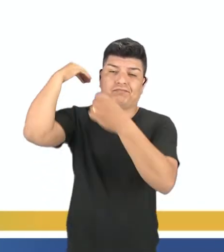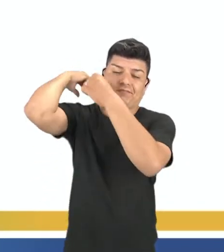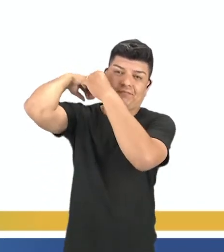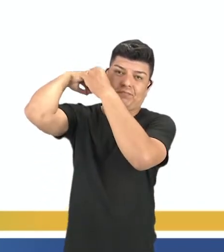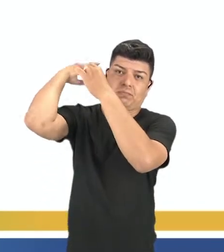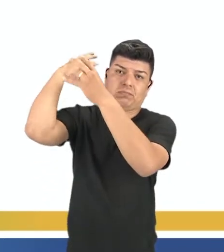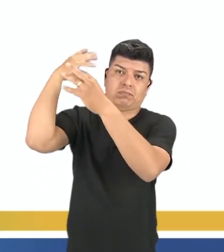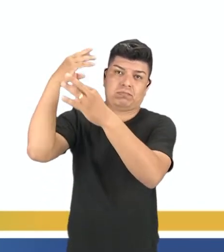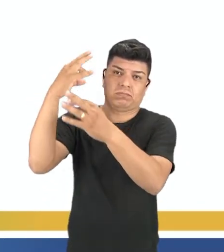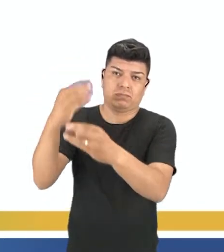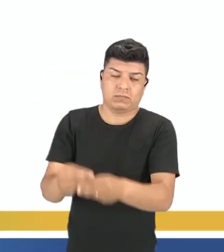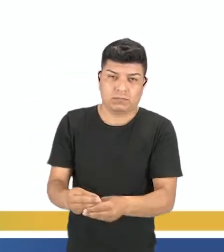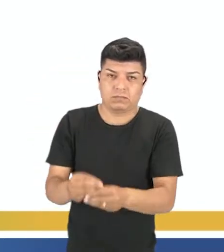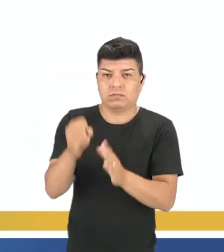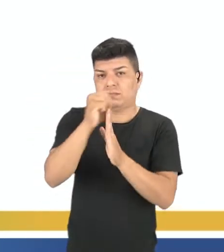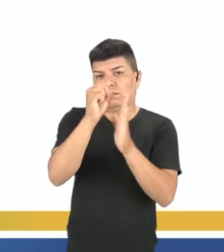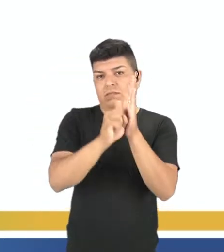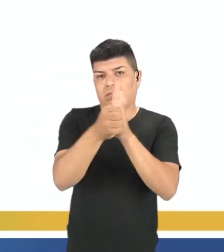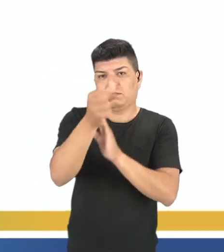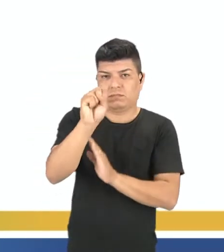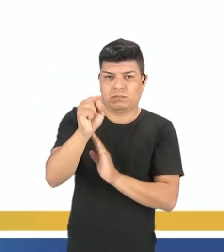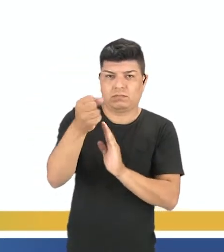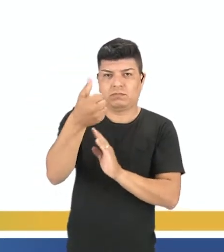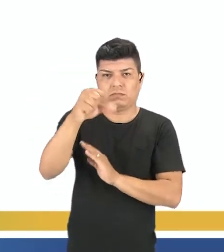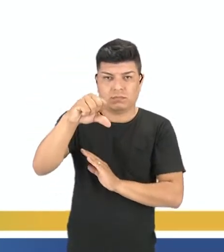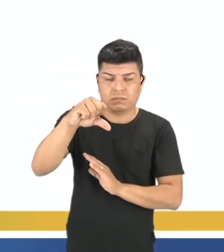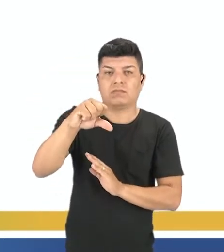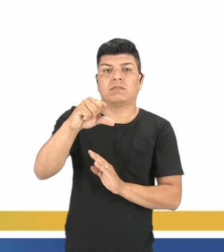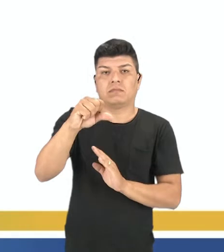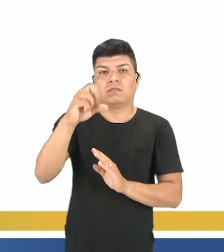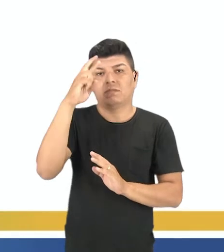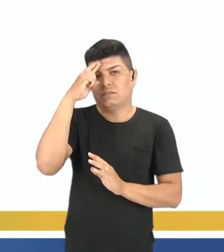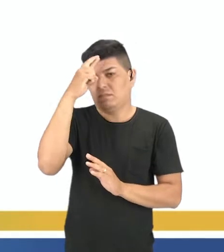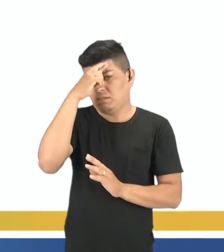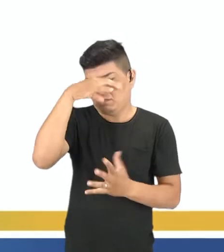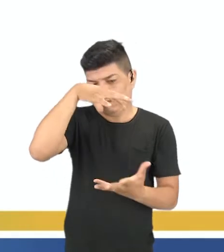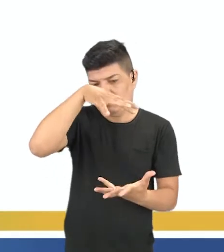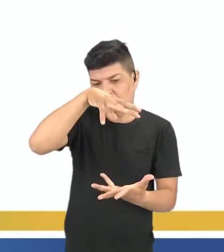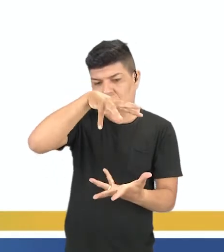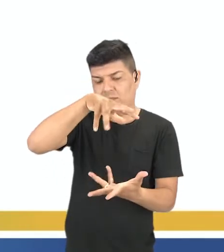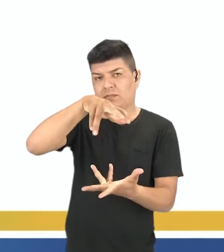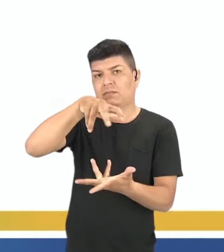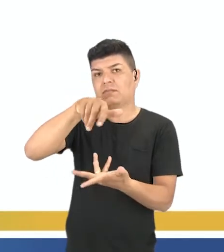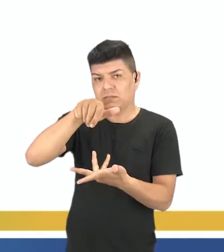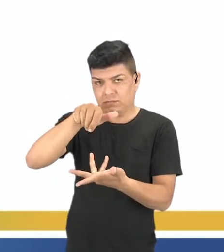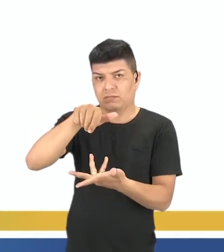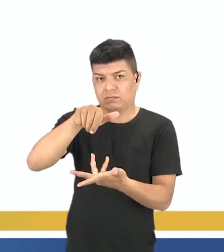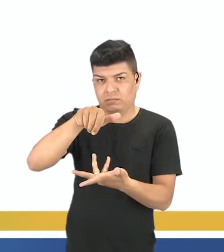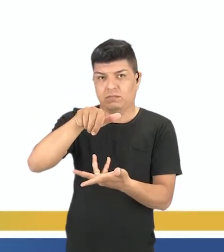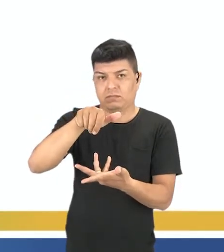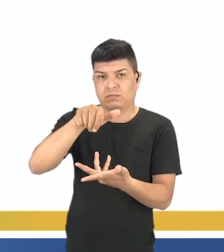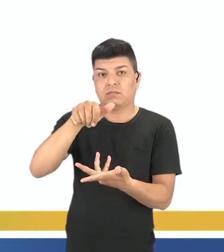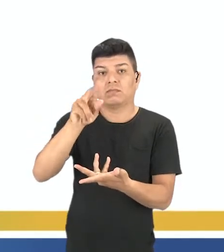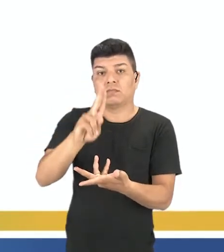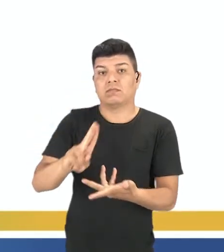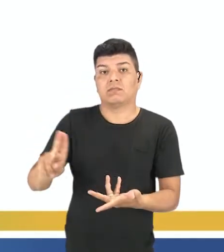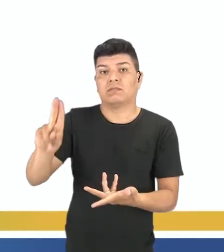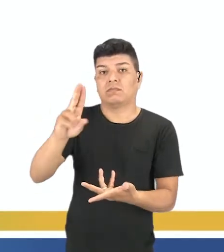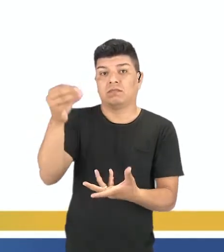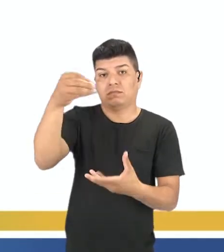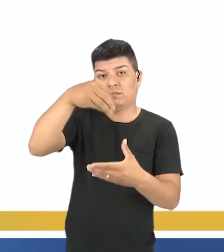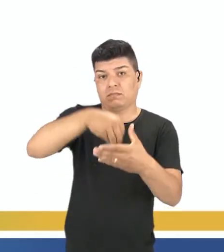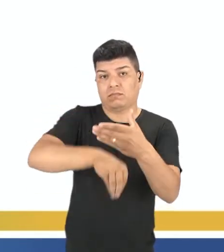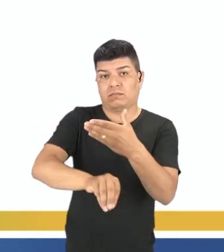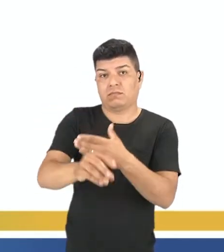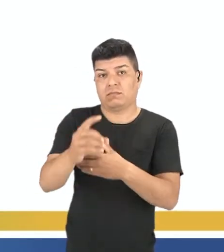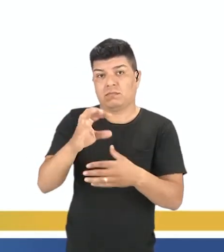percorrendo desde o século XVIII, XIX, a história mundial. E isso vai estar sendo aplicado dentro desse processo